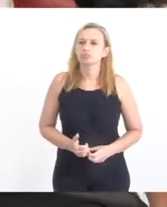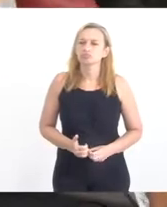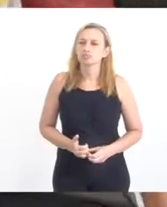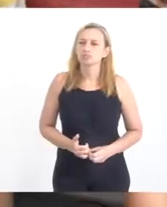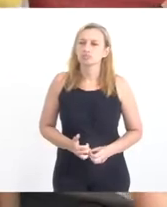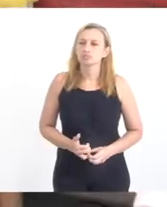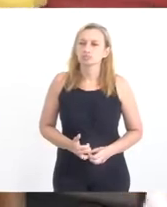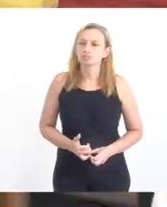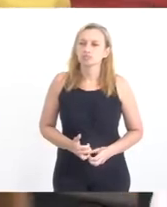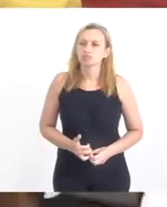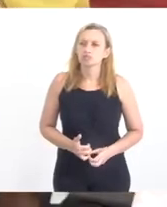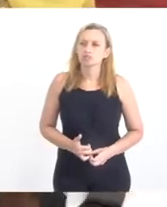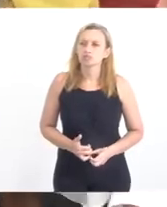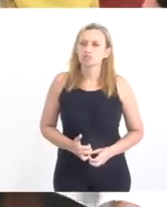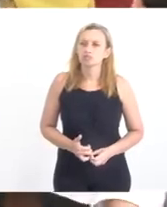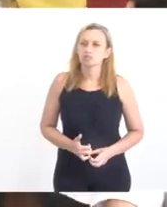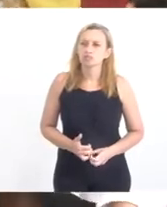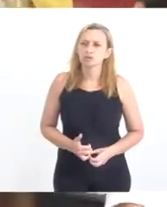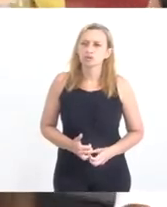melhor